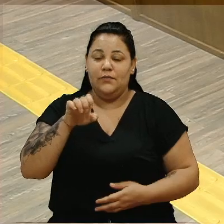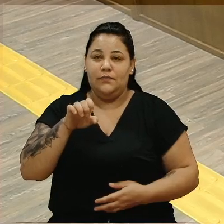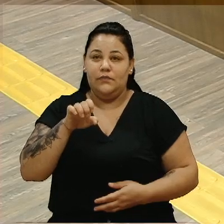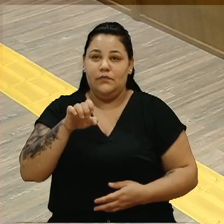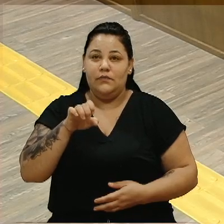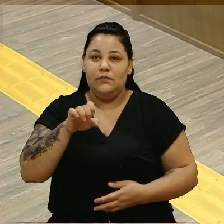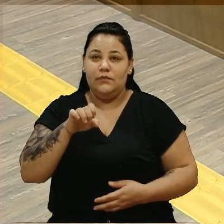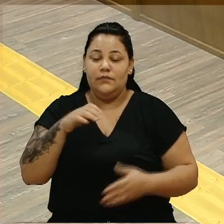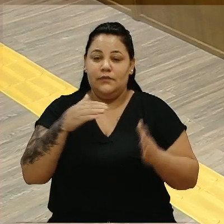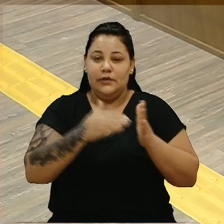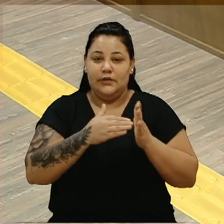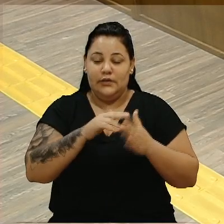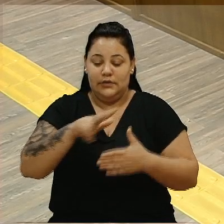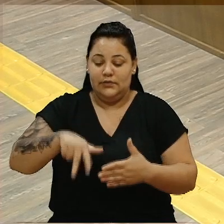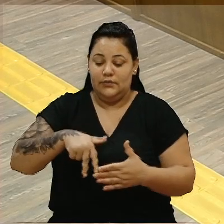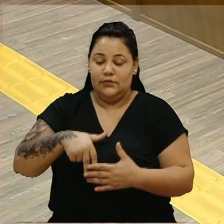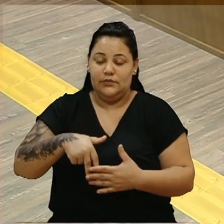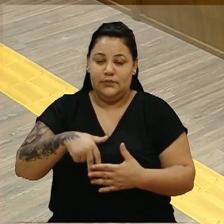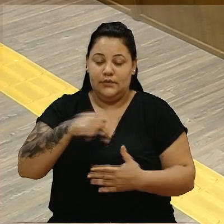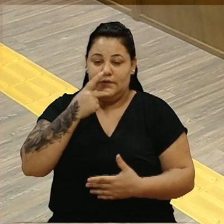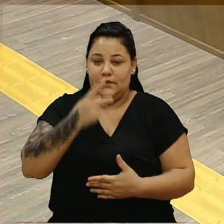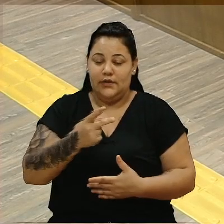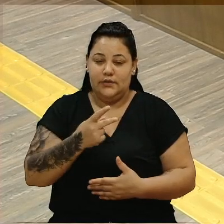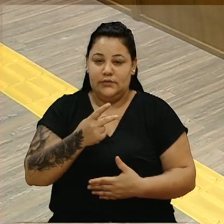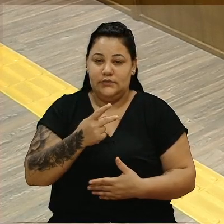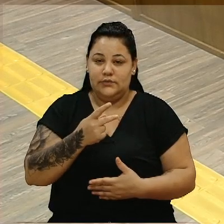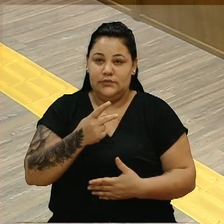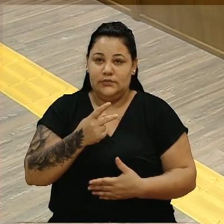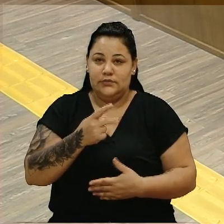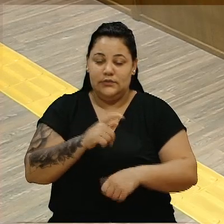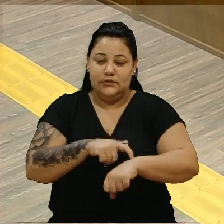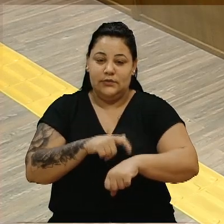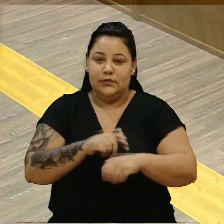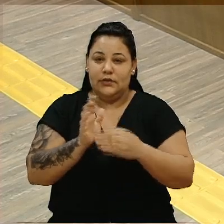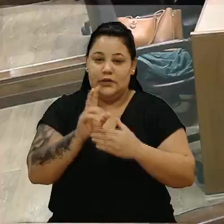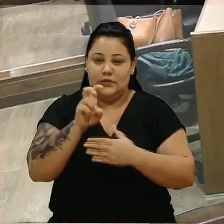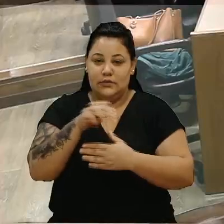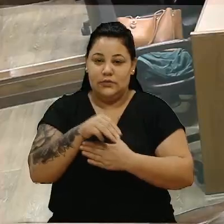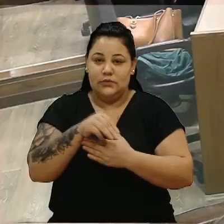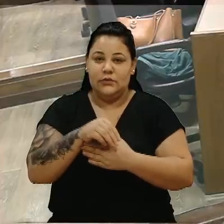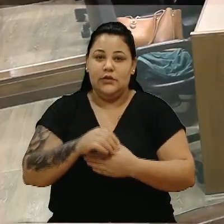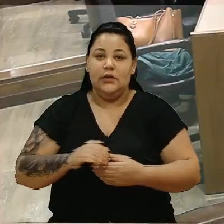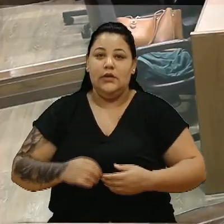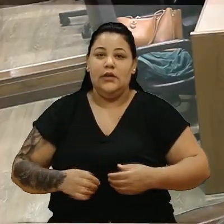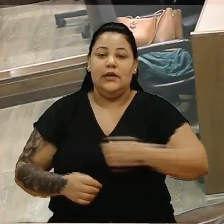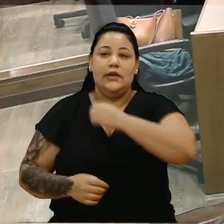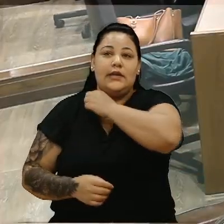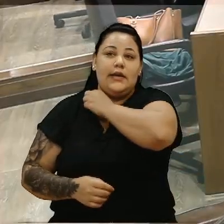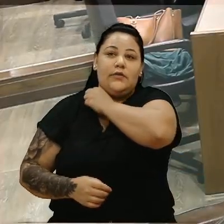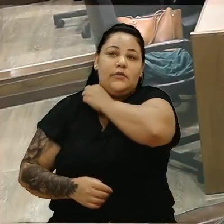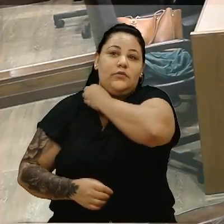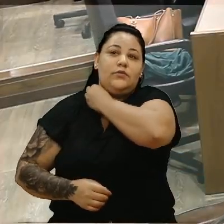até a tribuna pela manifestação, pelo tempo de até 5 minutos.